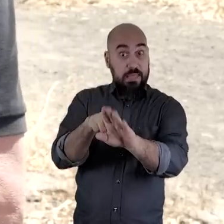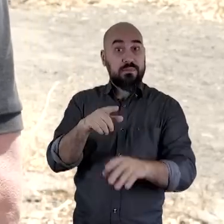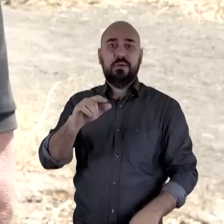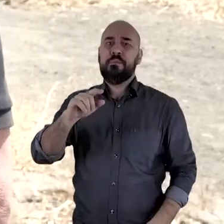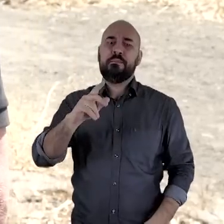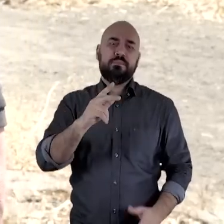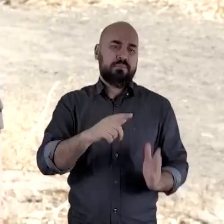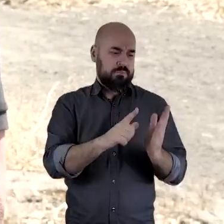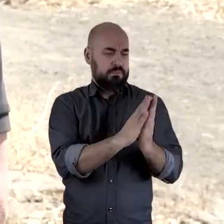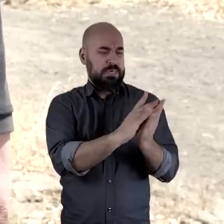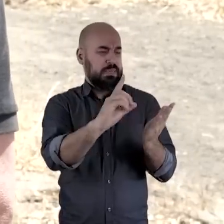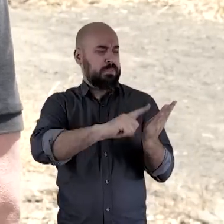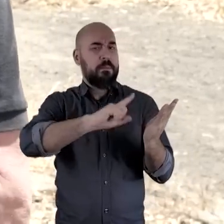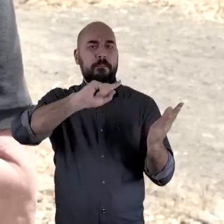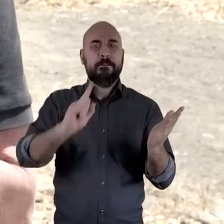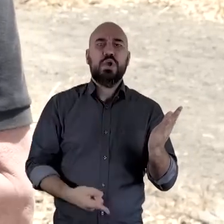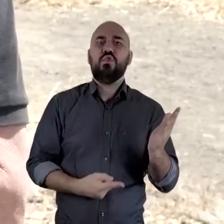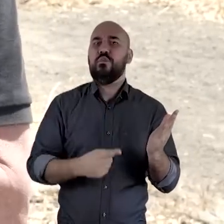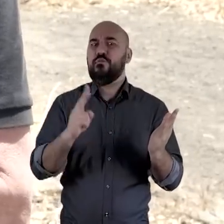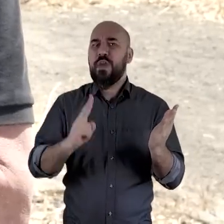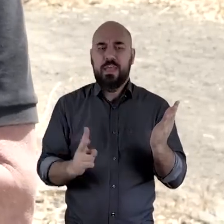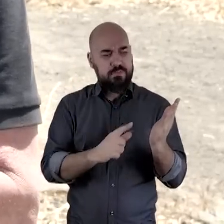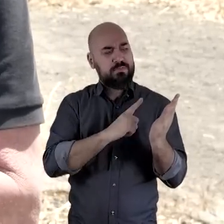de 1000 vezes na Bíblia.